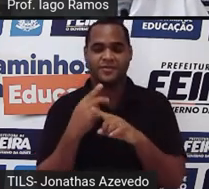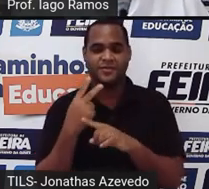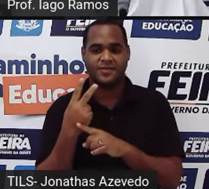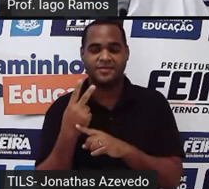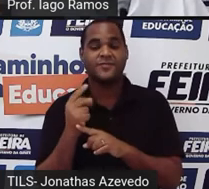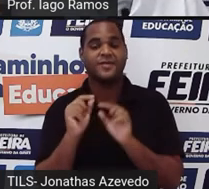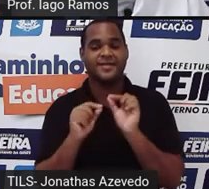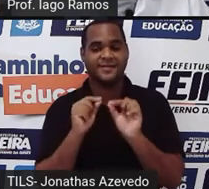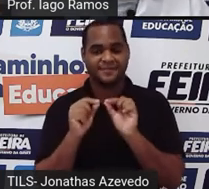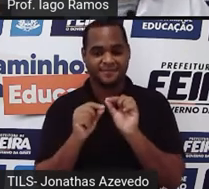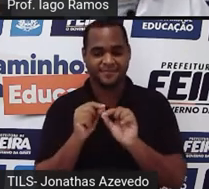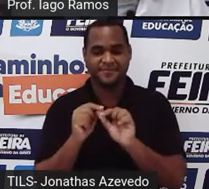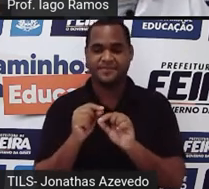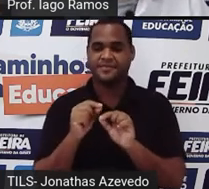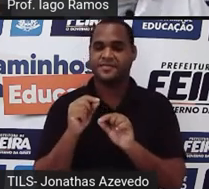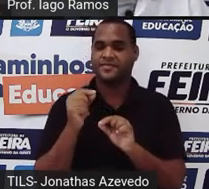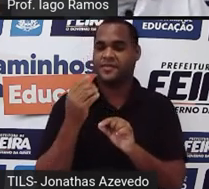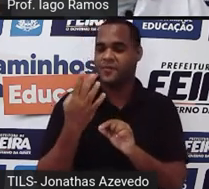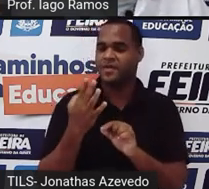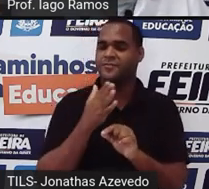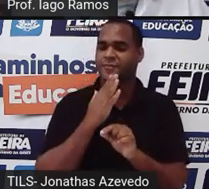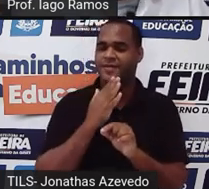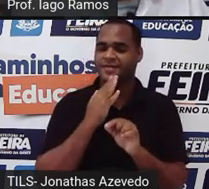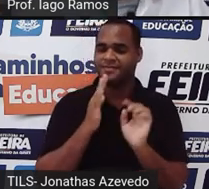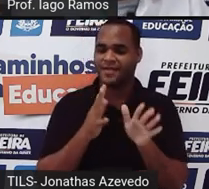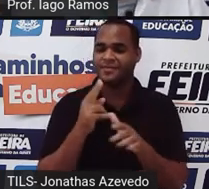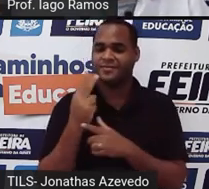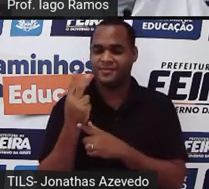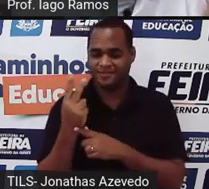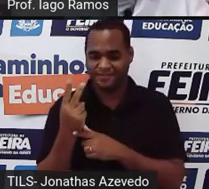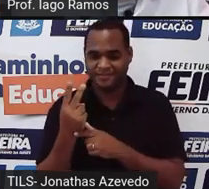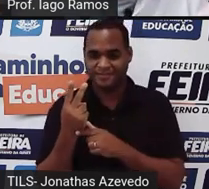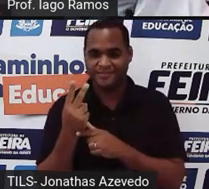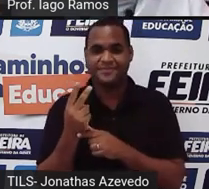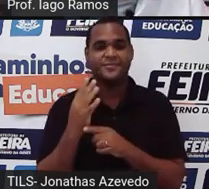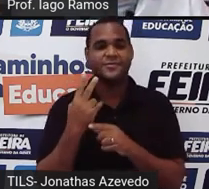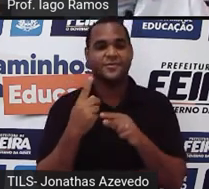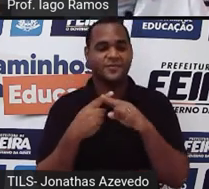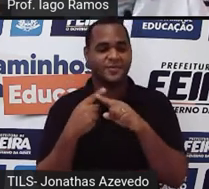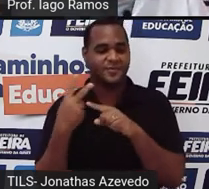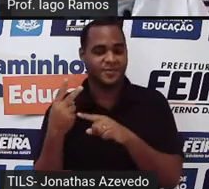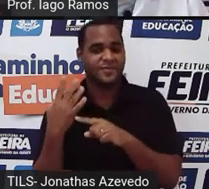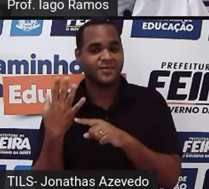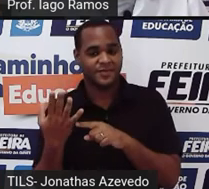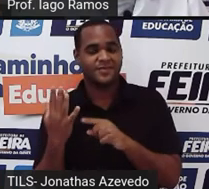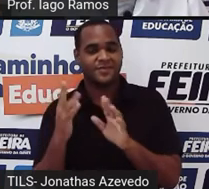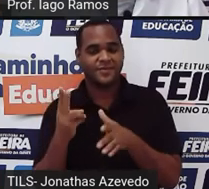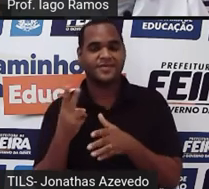8. Raiz de 4 a gente conhece, que é 2, tá bom? Porque 2 vezes 2 é 2.